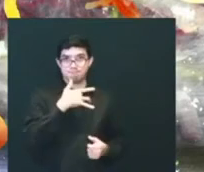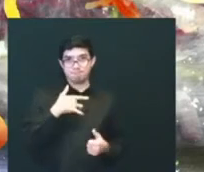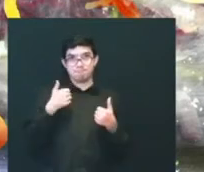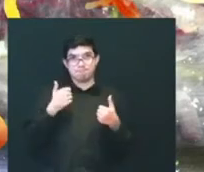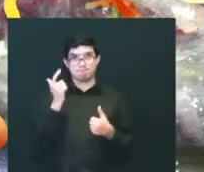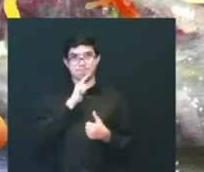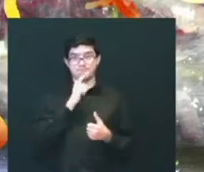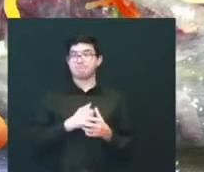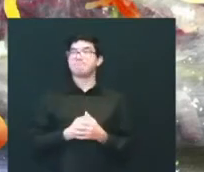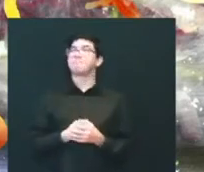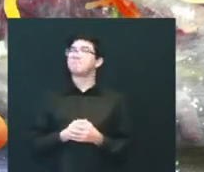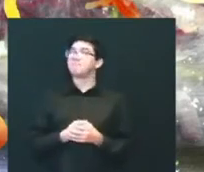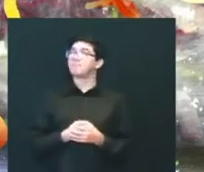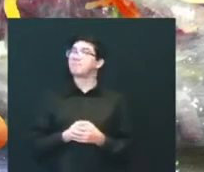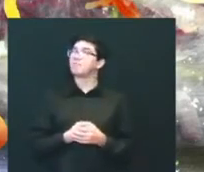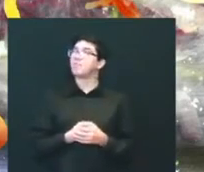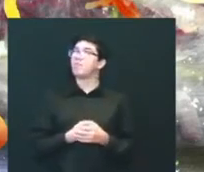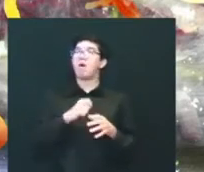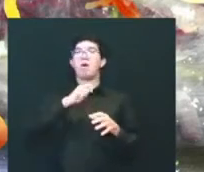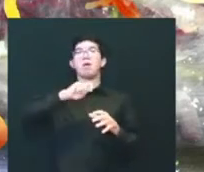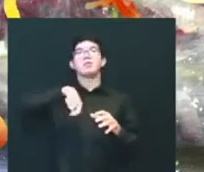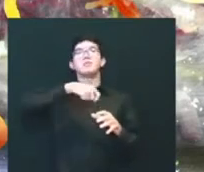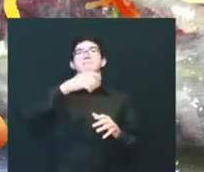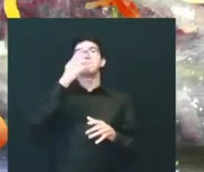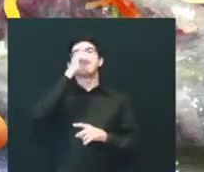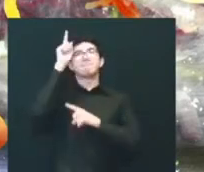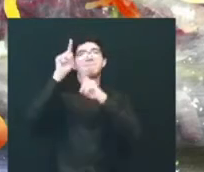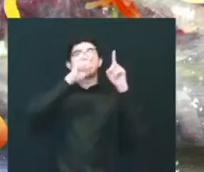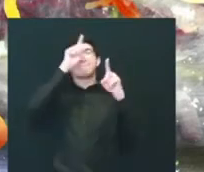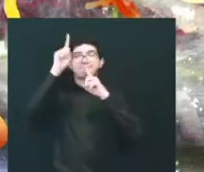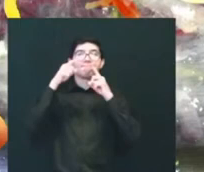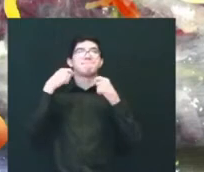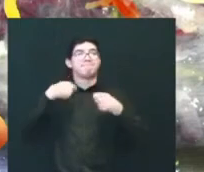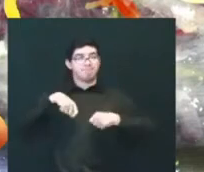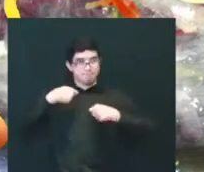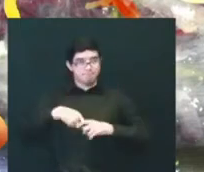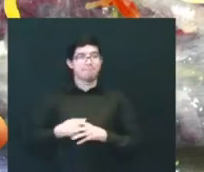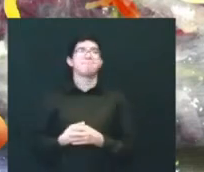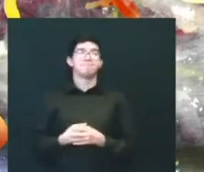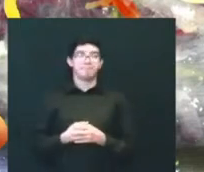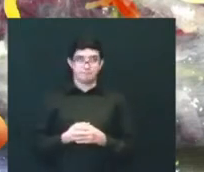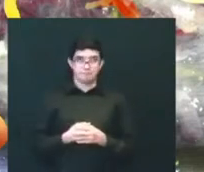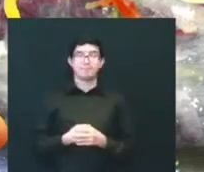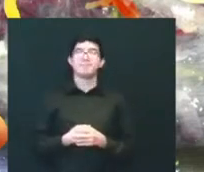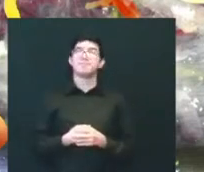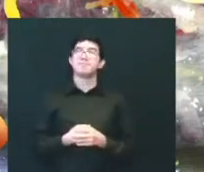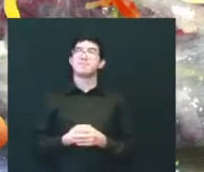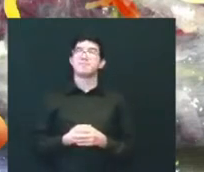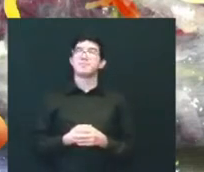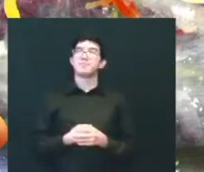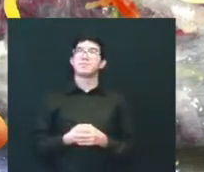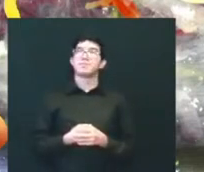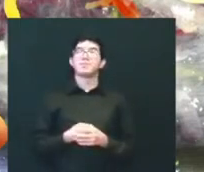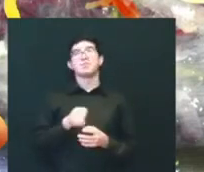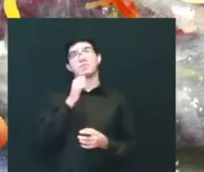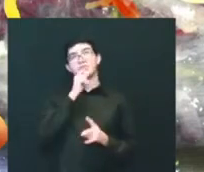aqui na questão de receitas práticas, tem que usar muito a criatividade. Por quê? A gente, normalmente, passa o